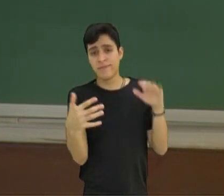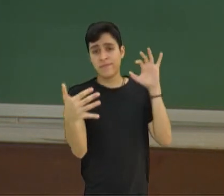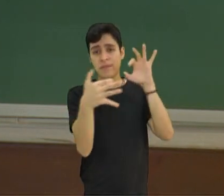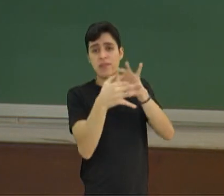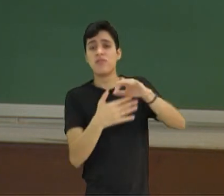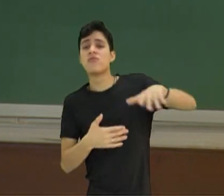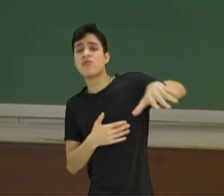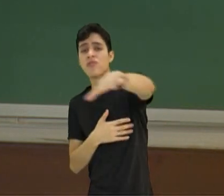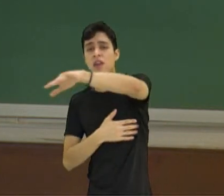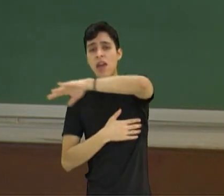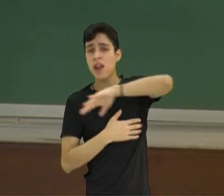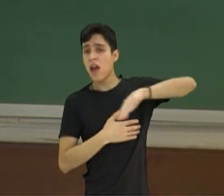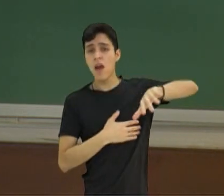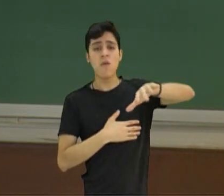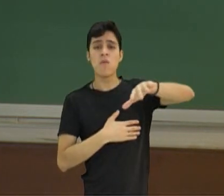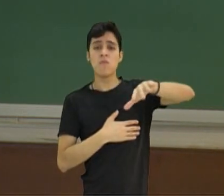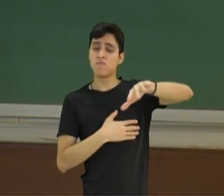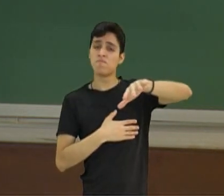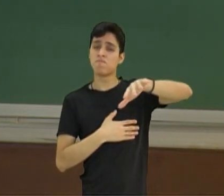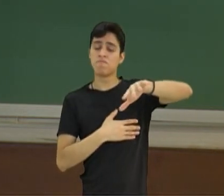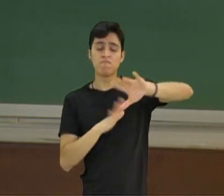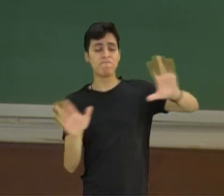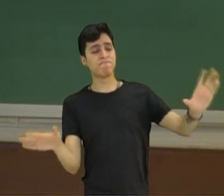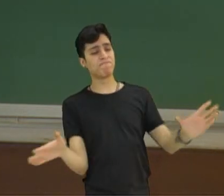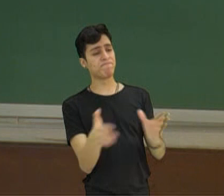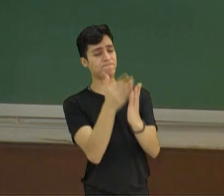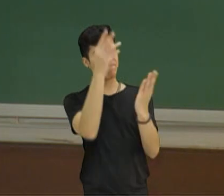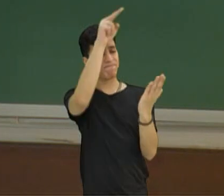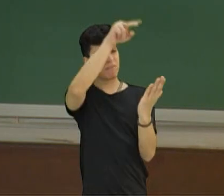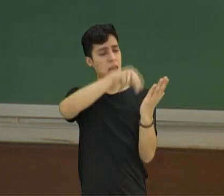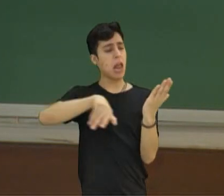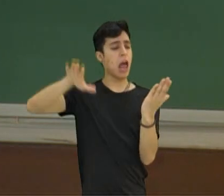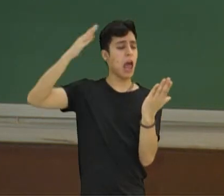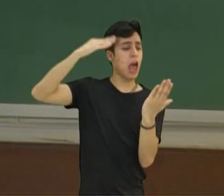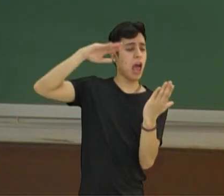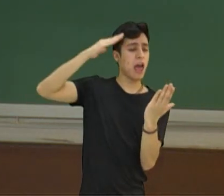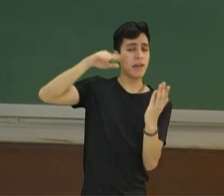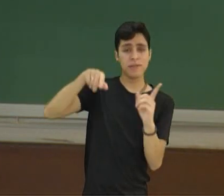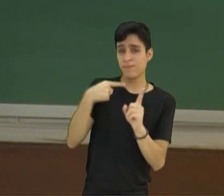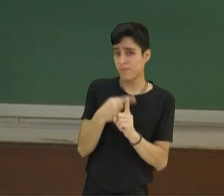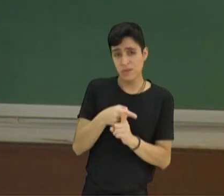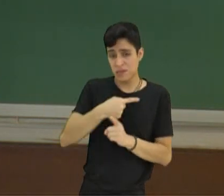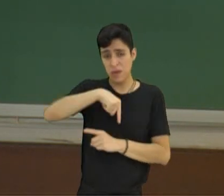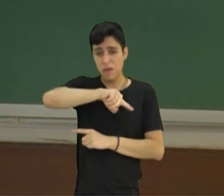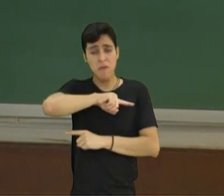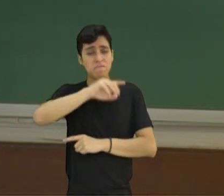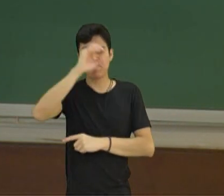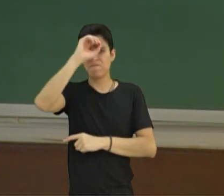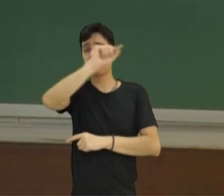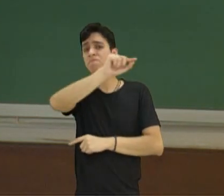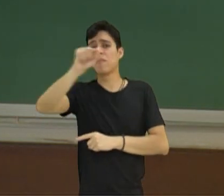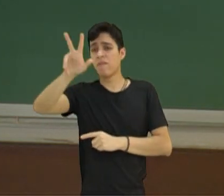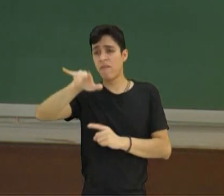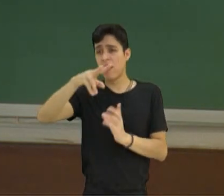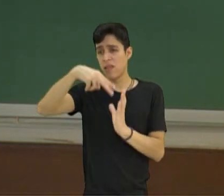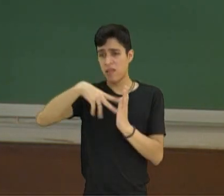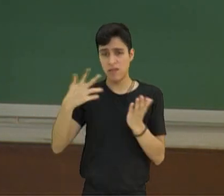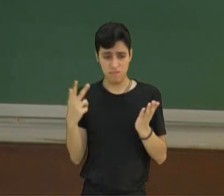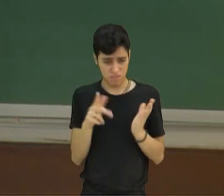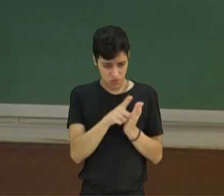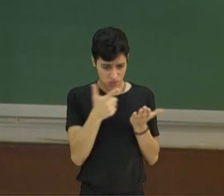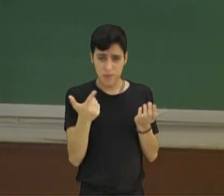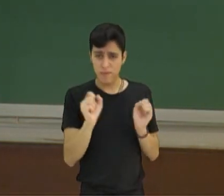que é o público do jornal, que não se sabe quem são as pessoas que estarão tendo acesso. Um jornal pode chegar a